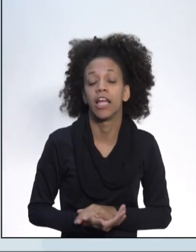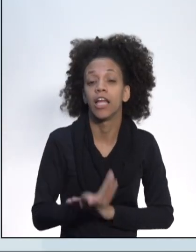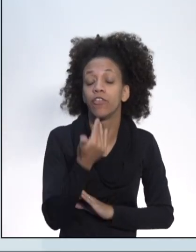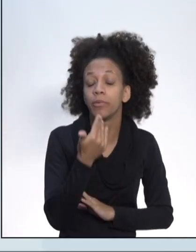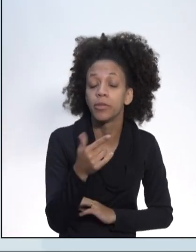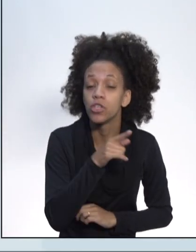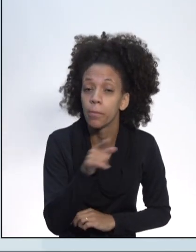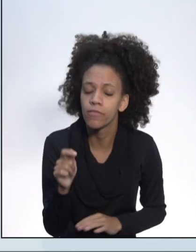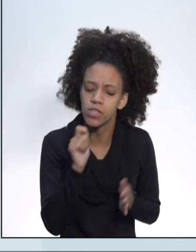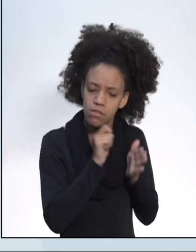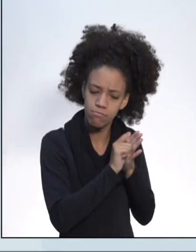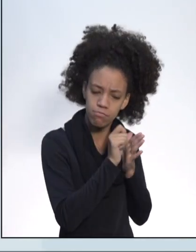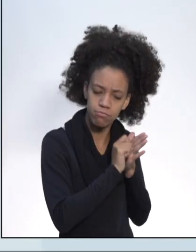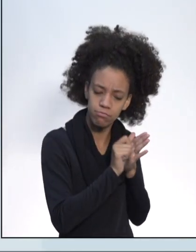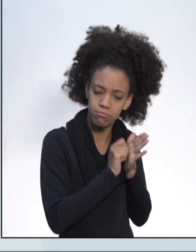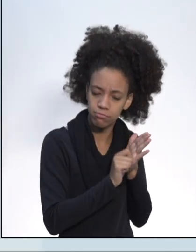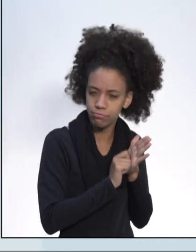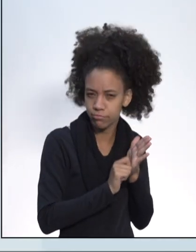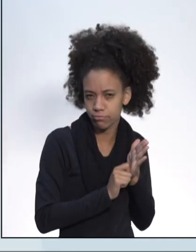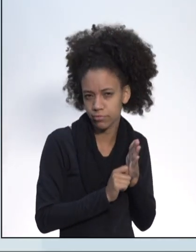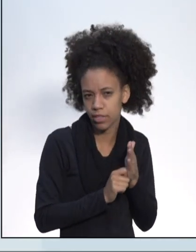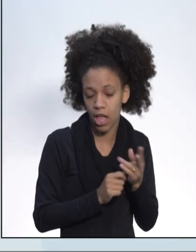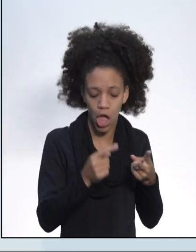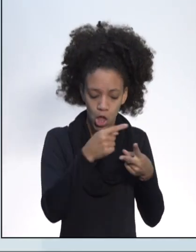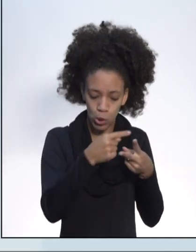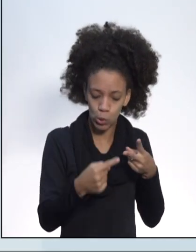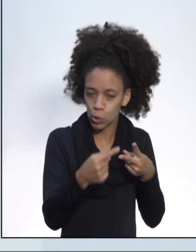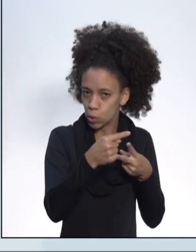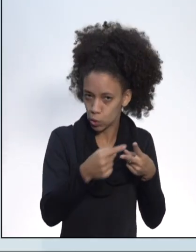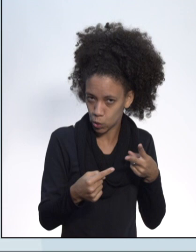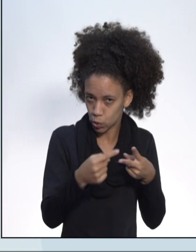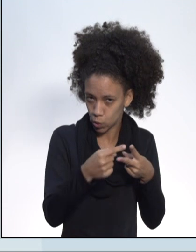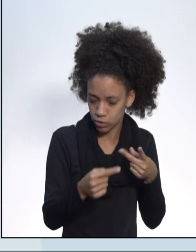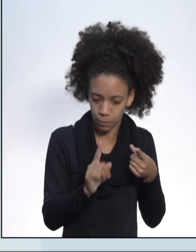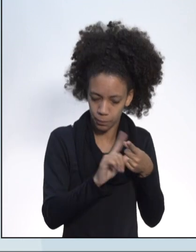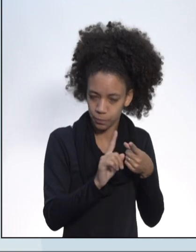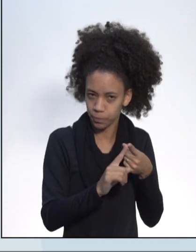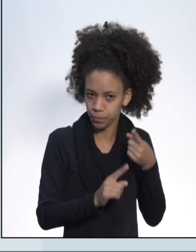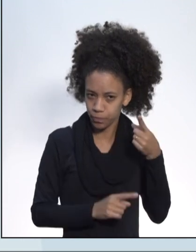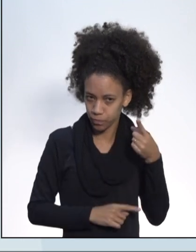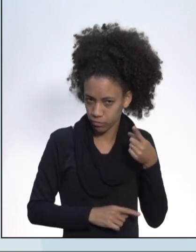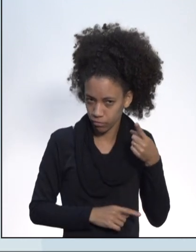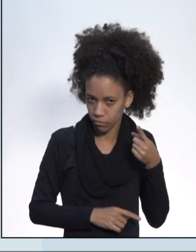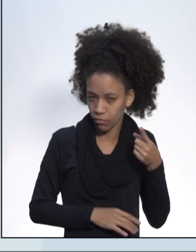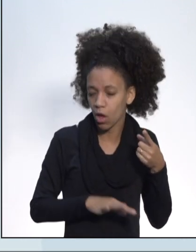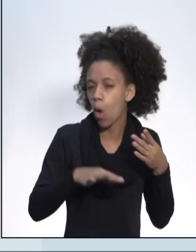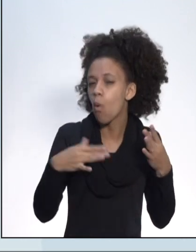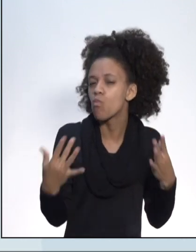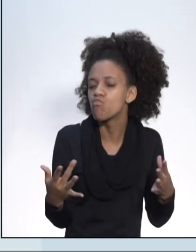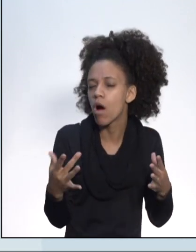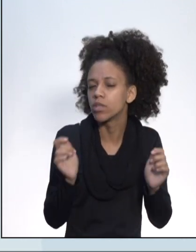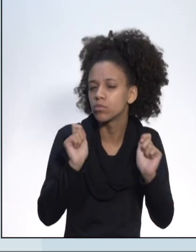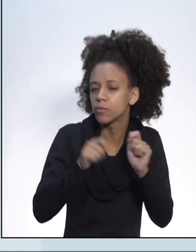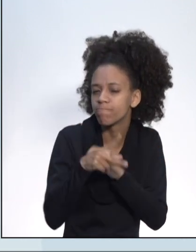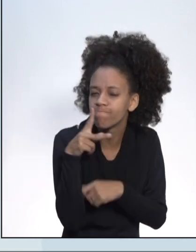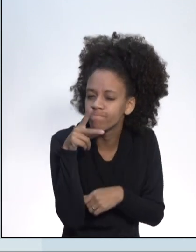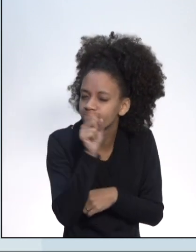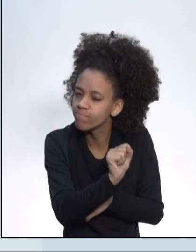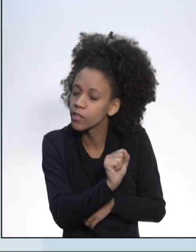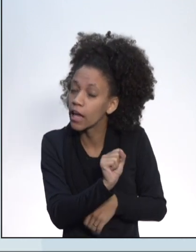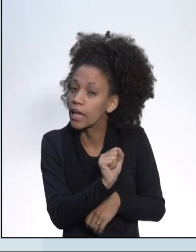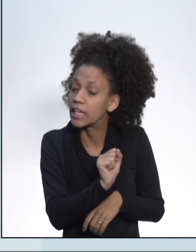vocês anotarem, tá? São 2 pontos. Um é, qual o seu ponto forte e qual é a sua